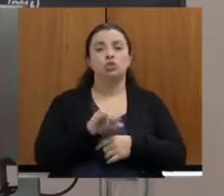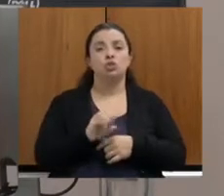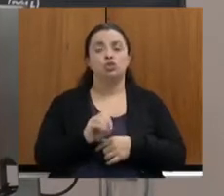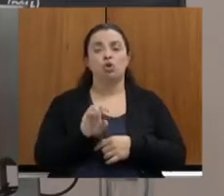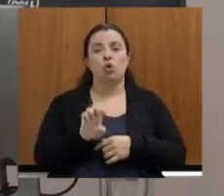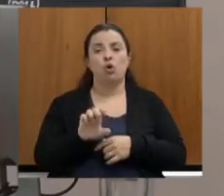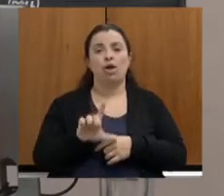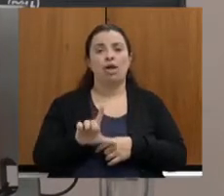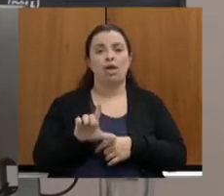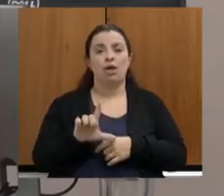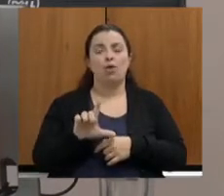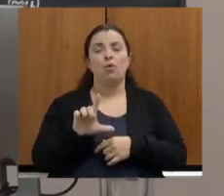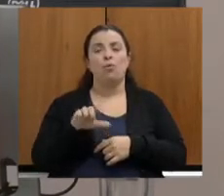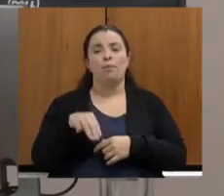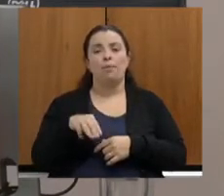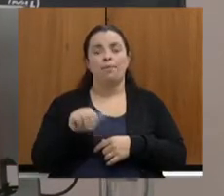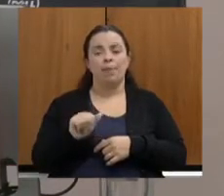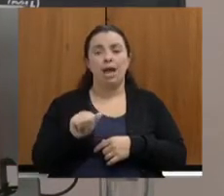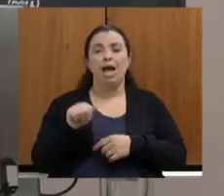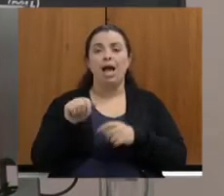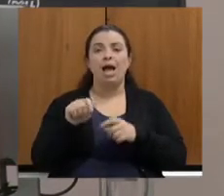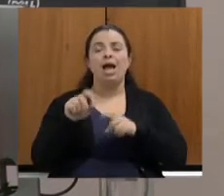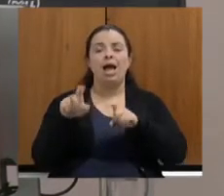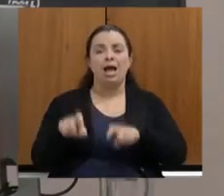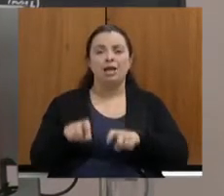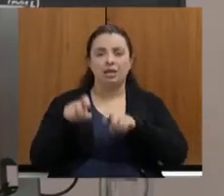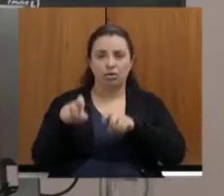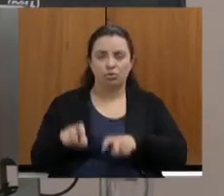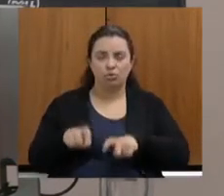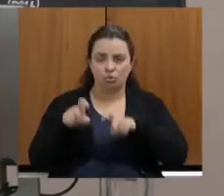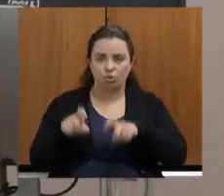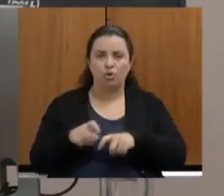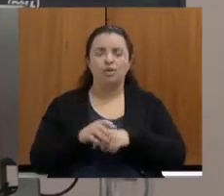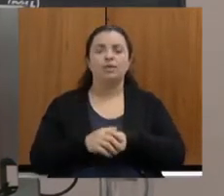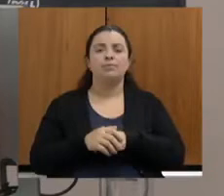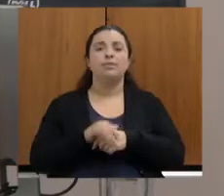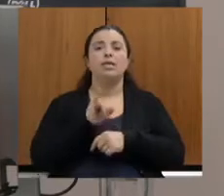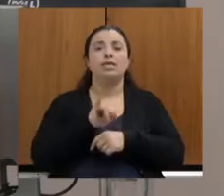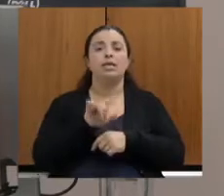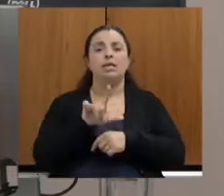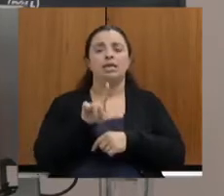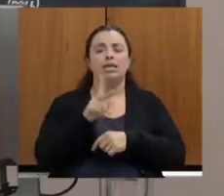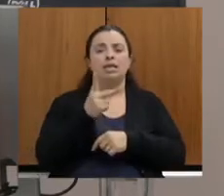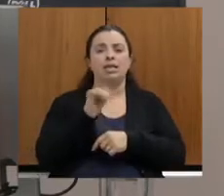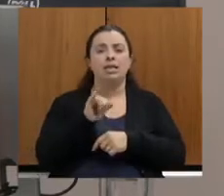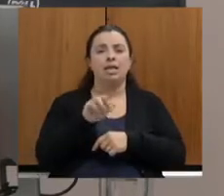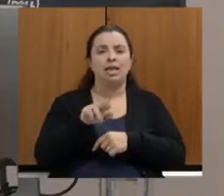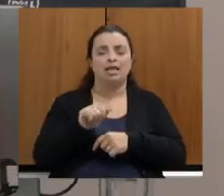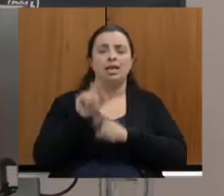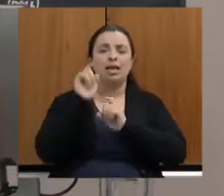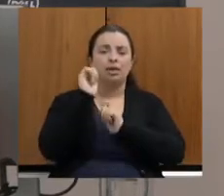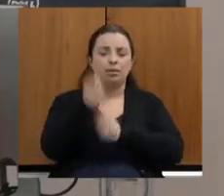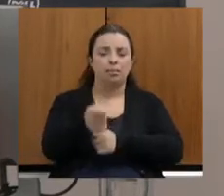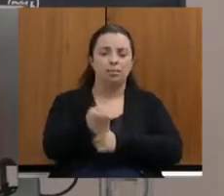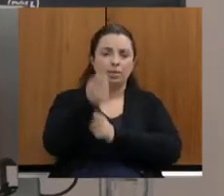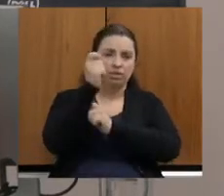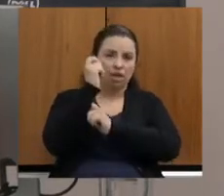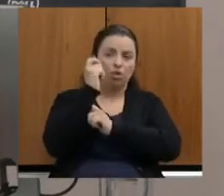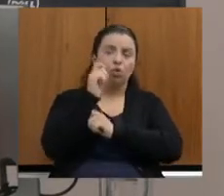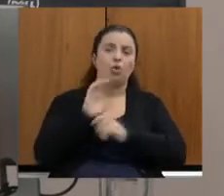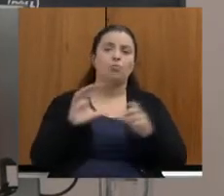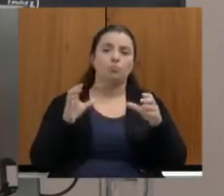Teixeira agricultora ilheira Pescador e coordenadora da comissão de atingidos de Governador